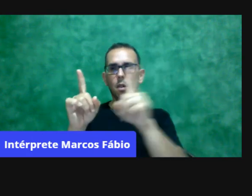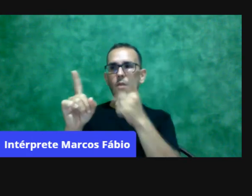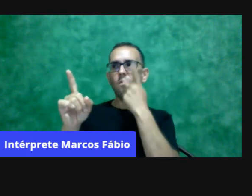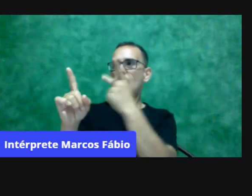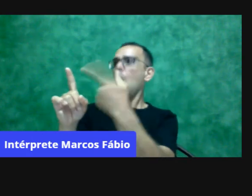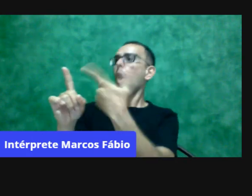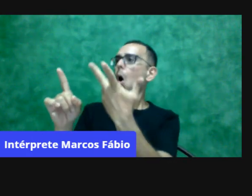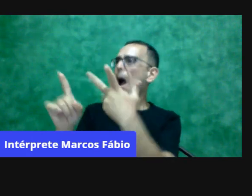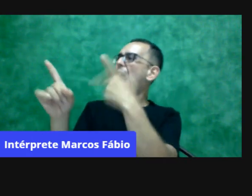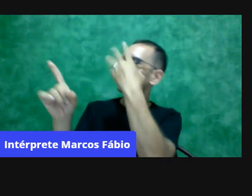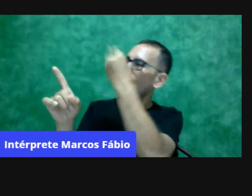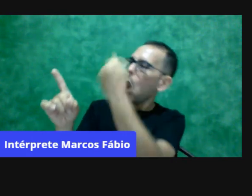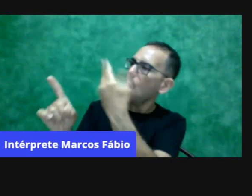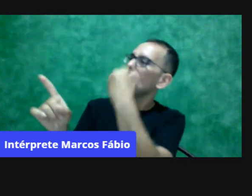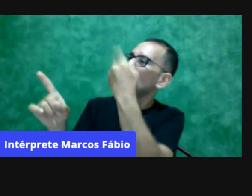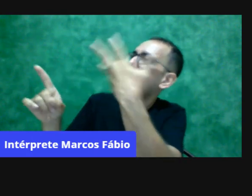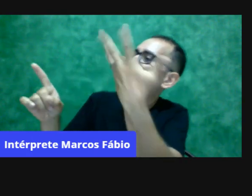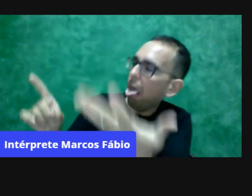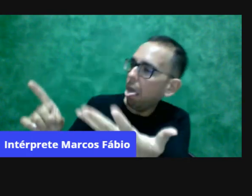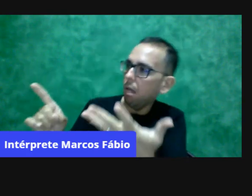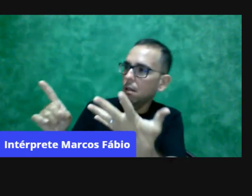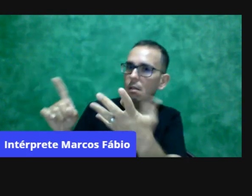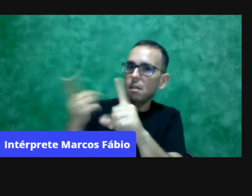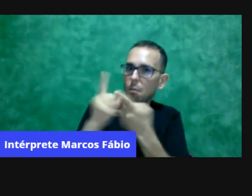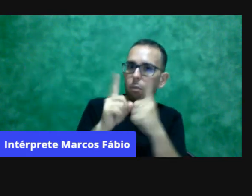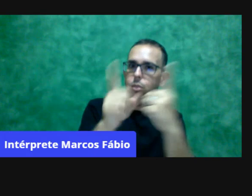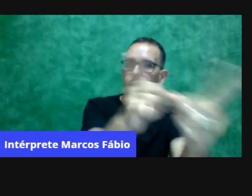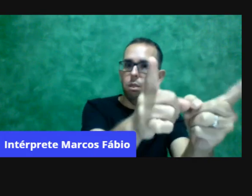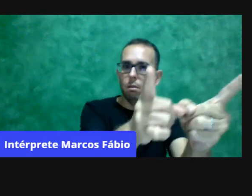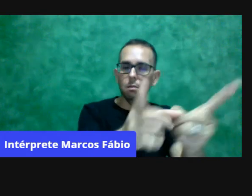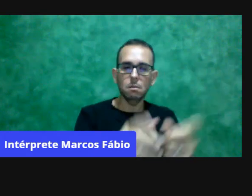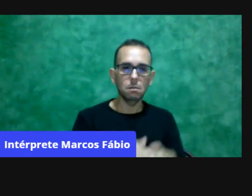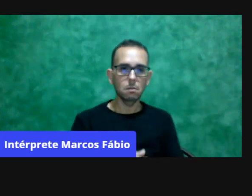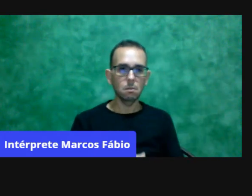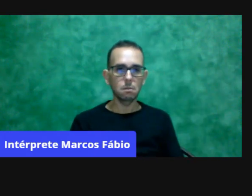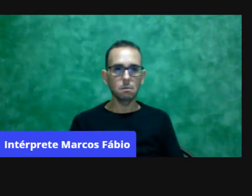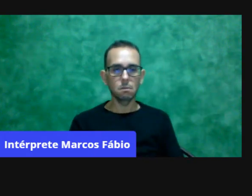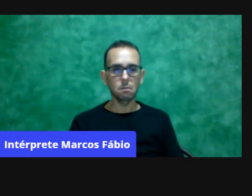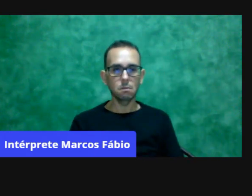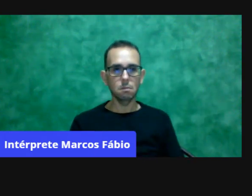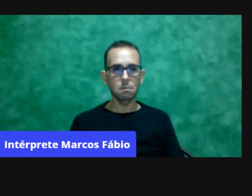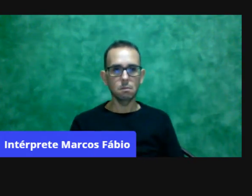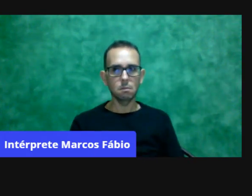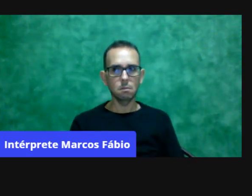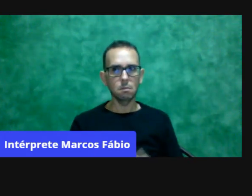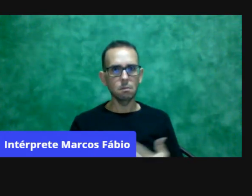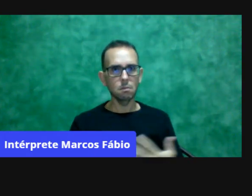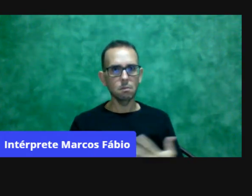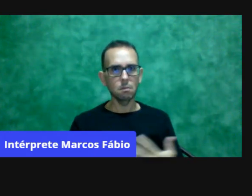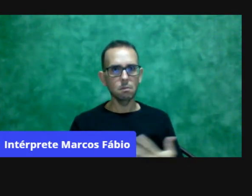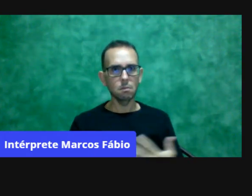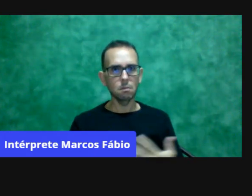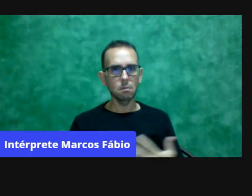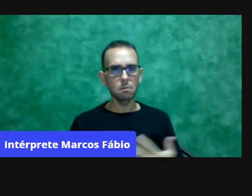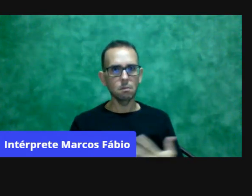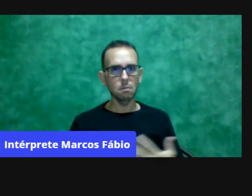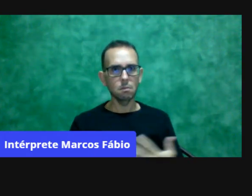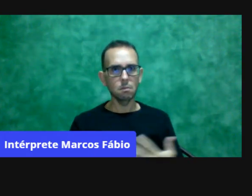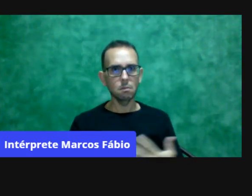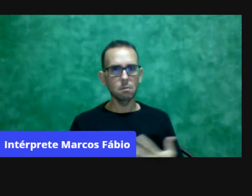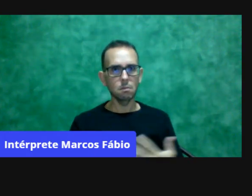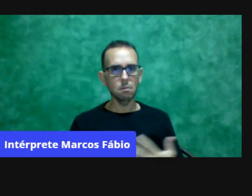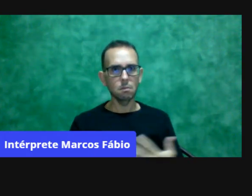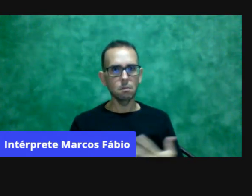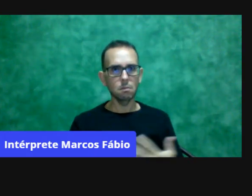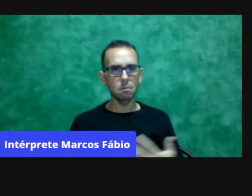ai, seu lobo, não sei o quê. E eles foram correndo para lá, né? Então, a gente faz tanto